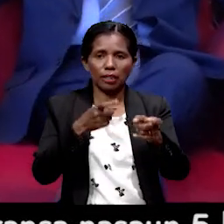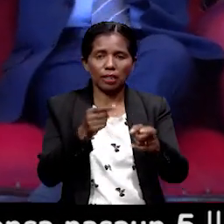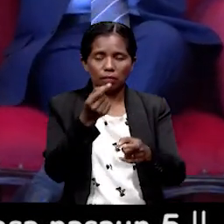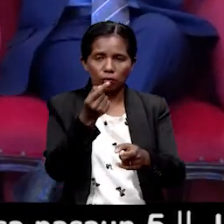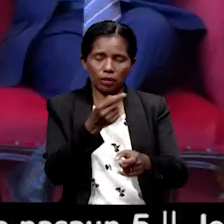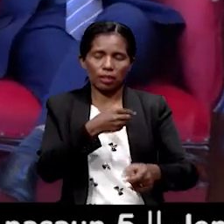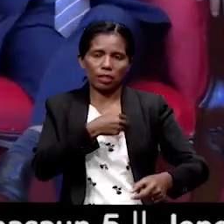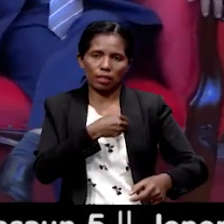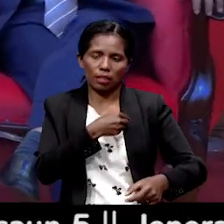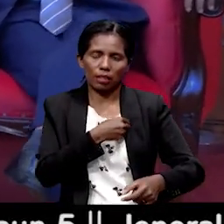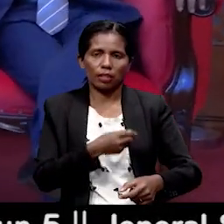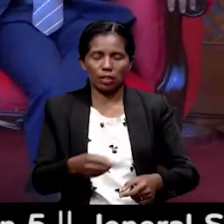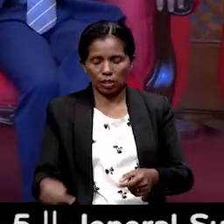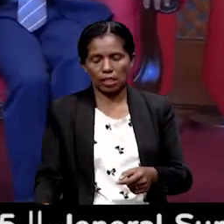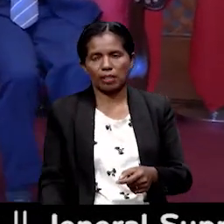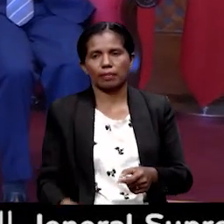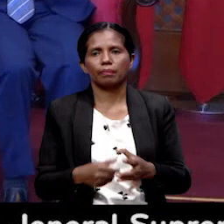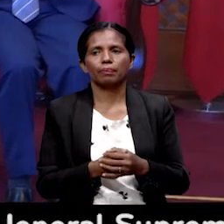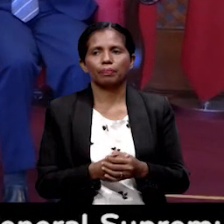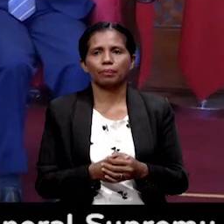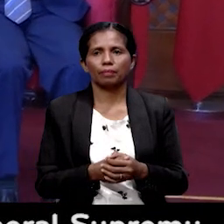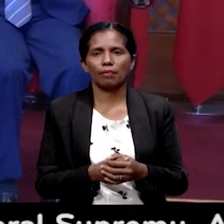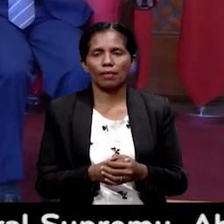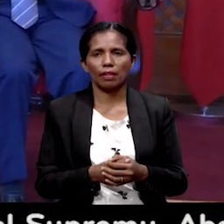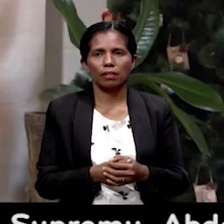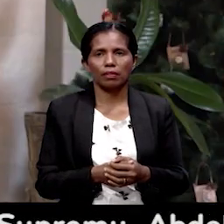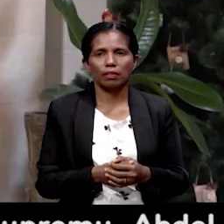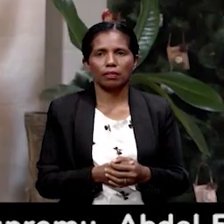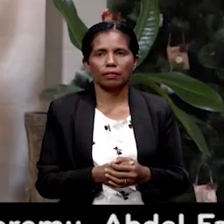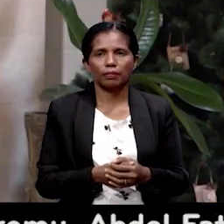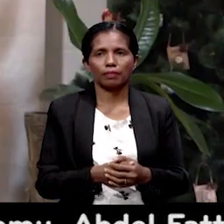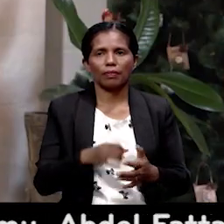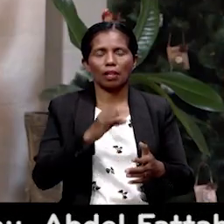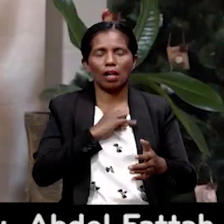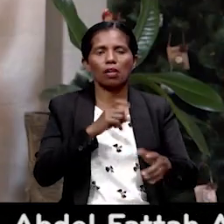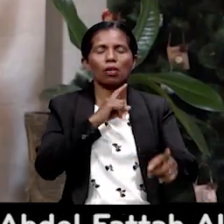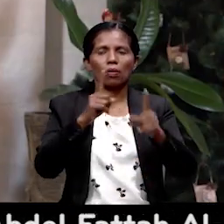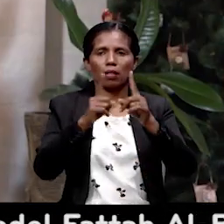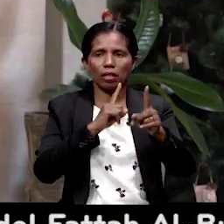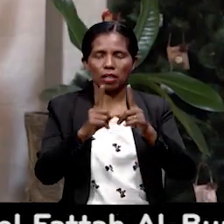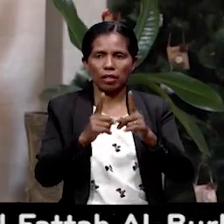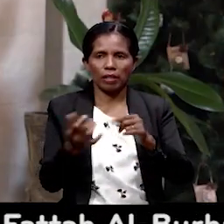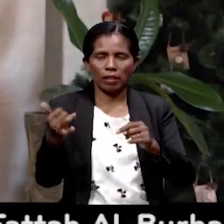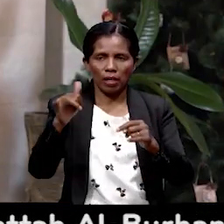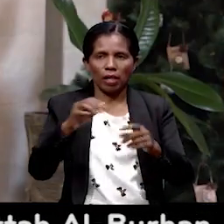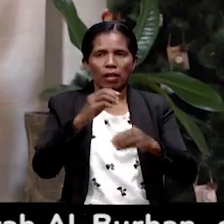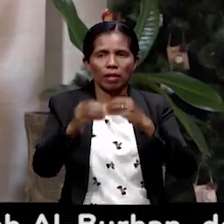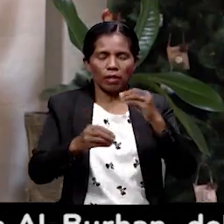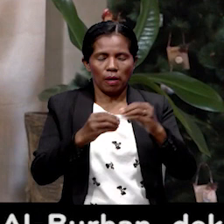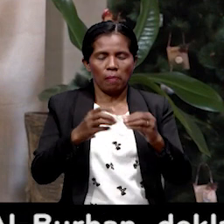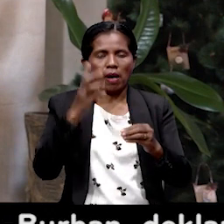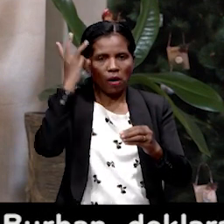ihani isin parte a encaro. E ao explicar na ba sua excelência com a ba